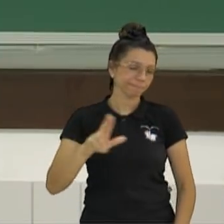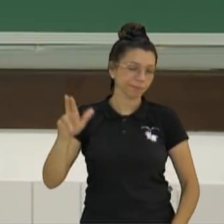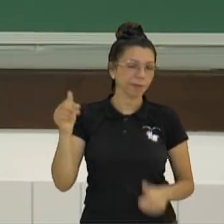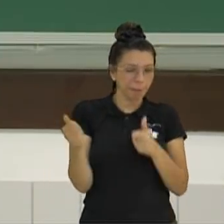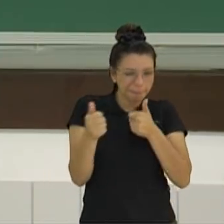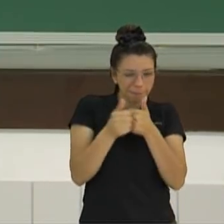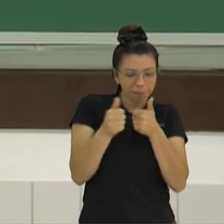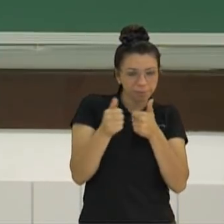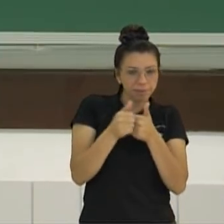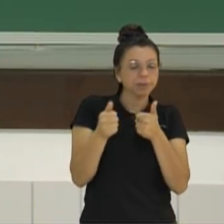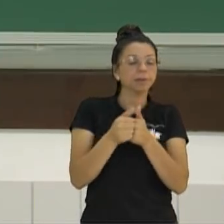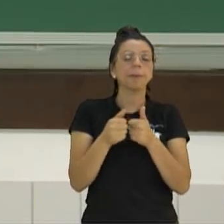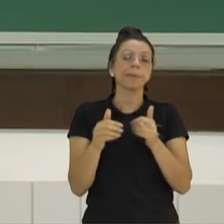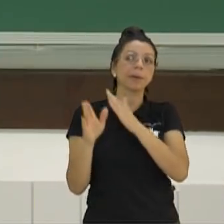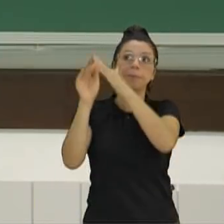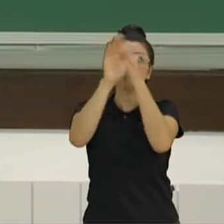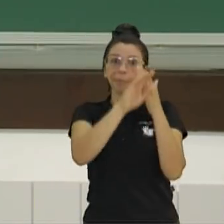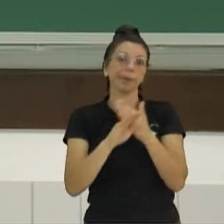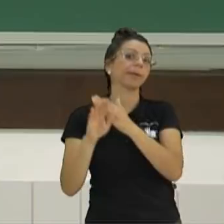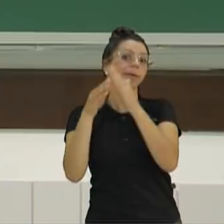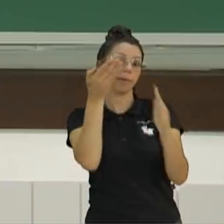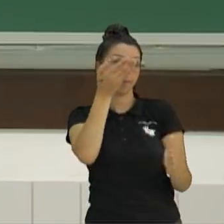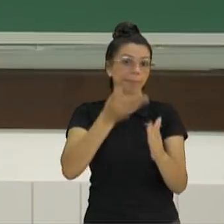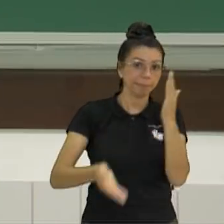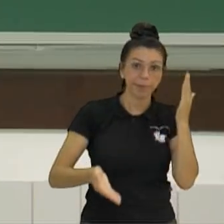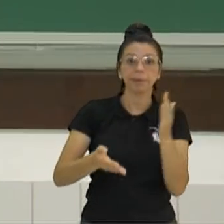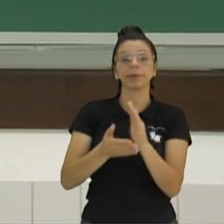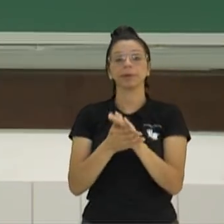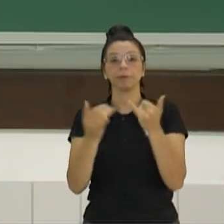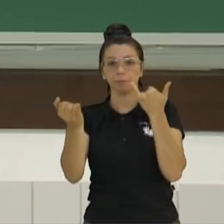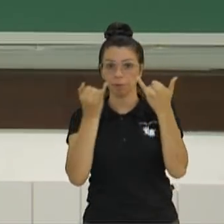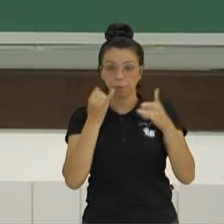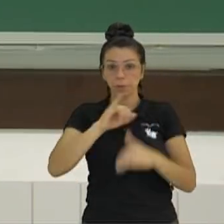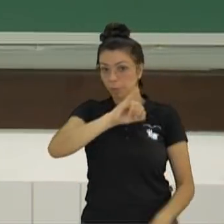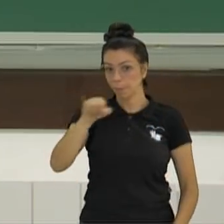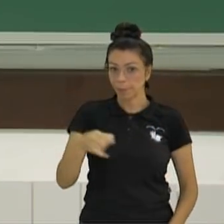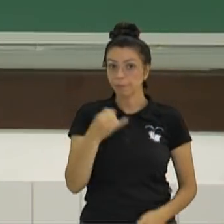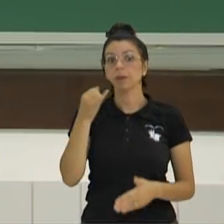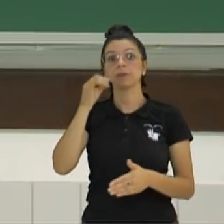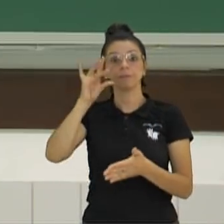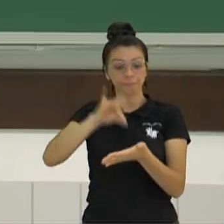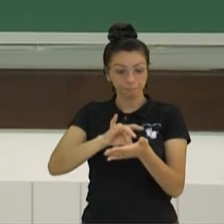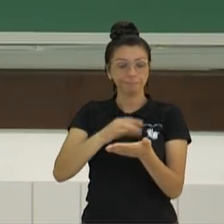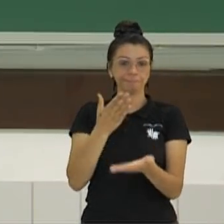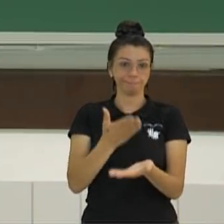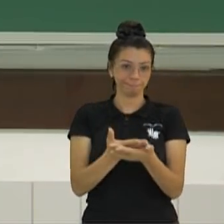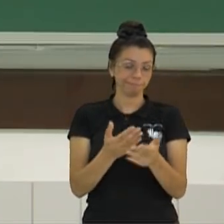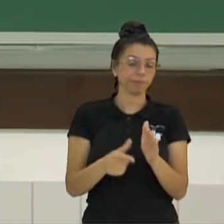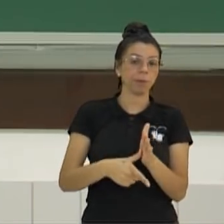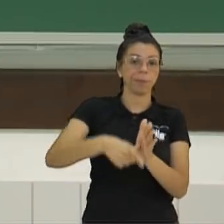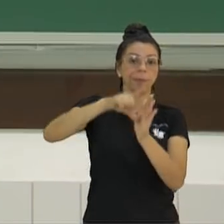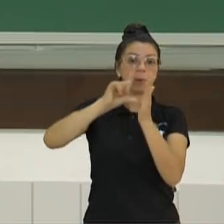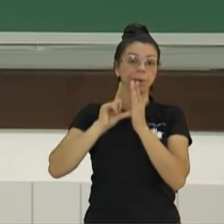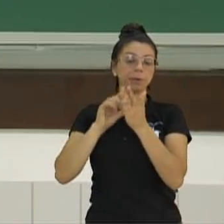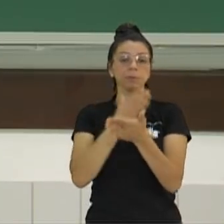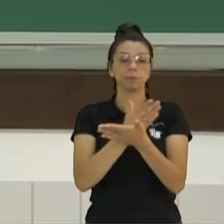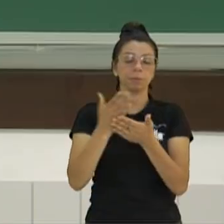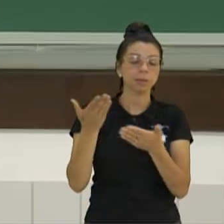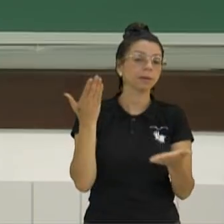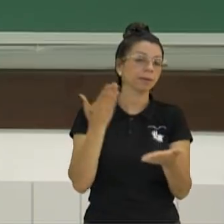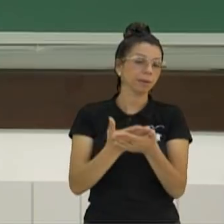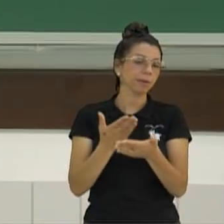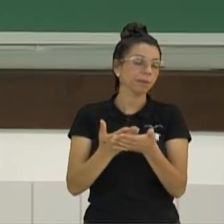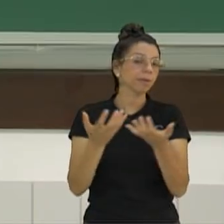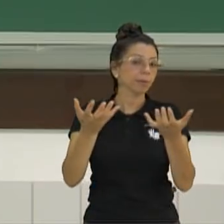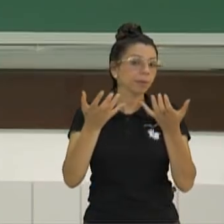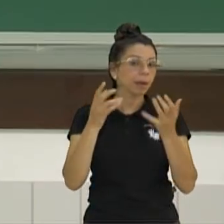que você não disperse e aproveite bem a nossa aula, ok? Antes disso, também, de iniciar a aula, eu